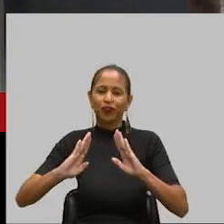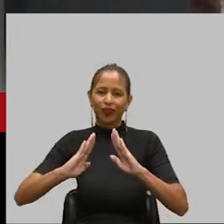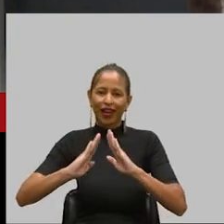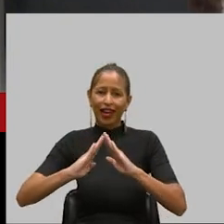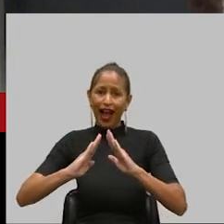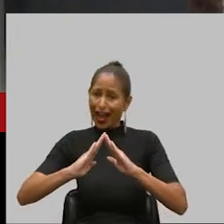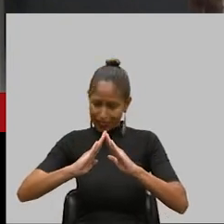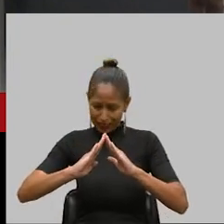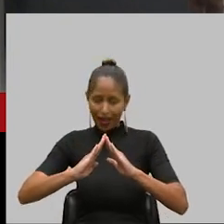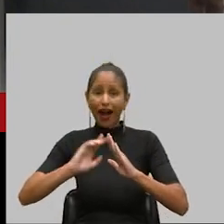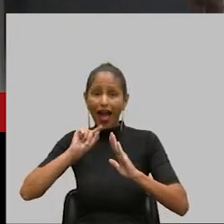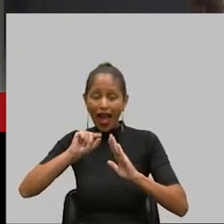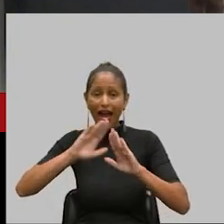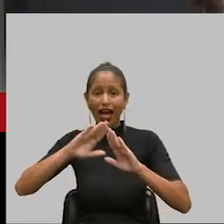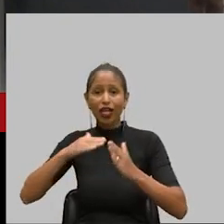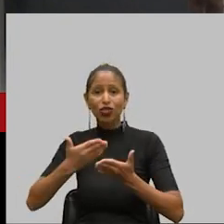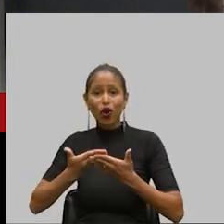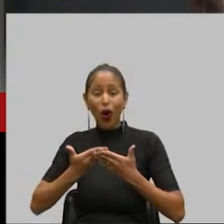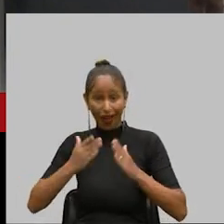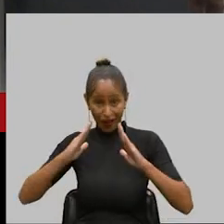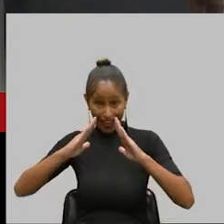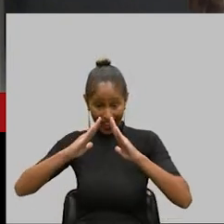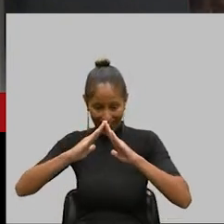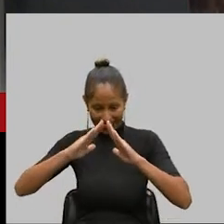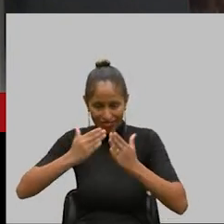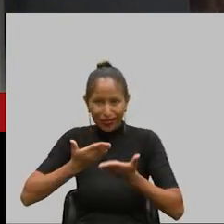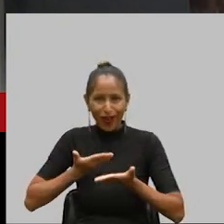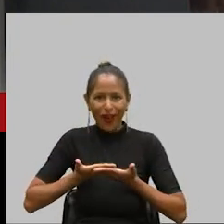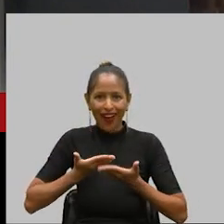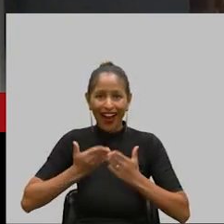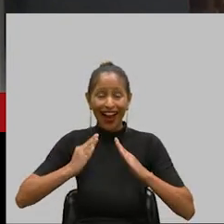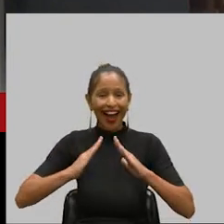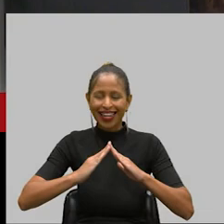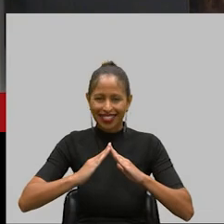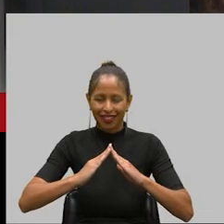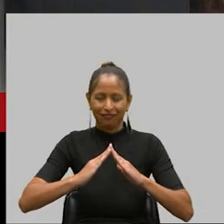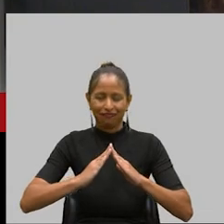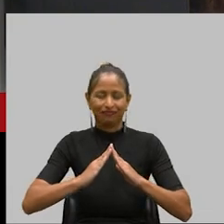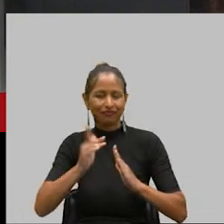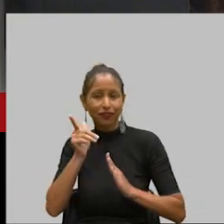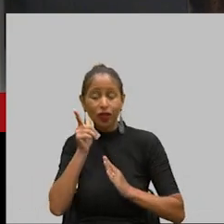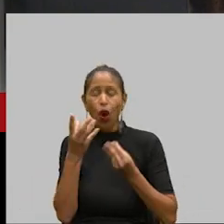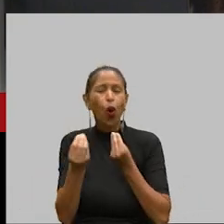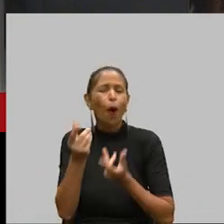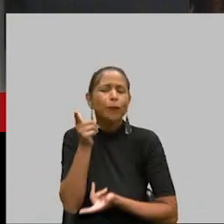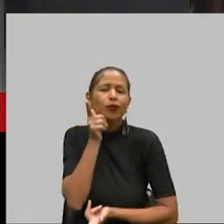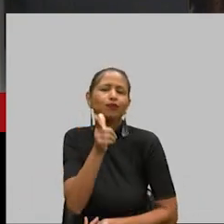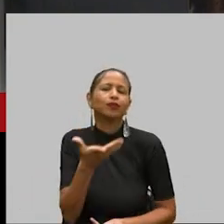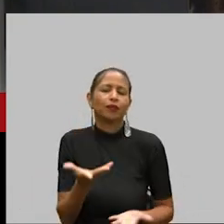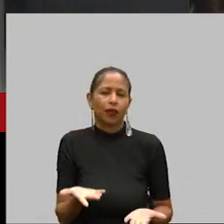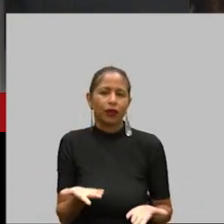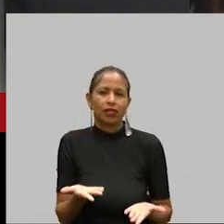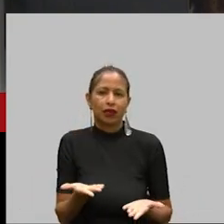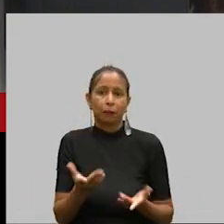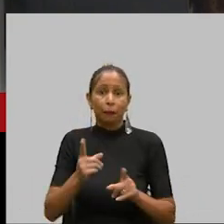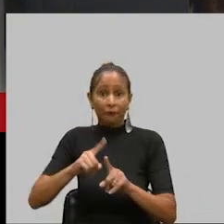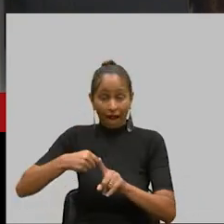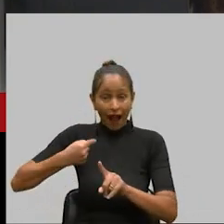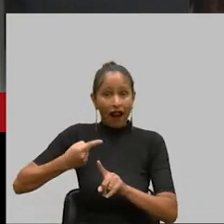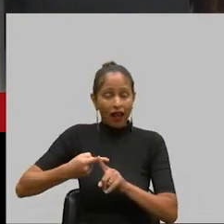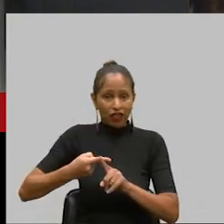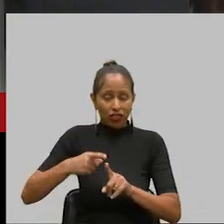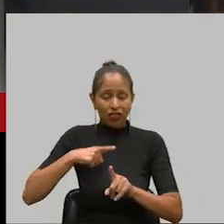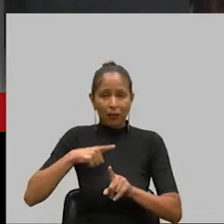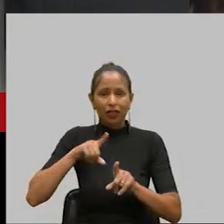morada é uma escola como casa também então como garantir E além disso